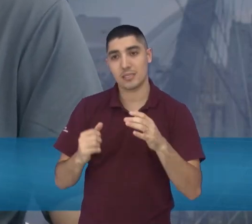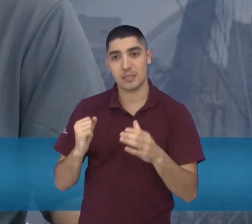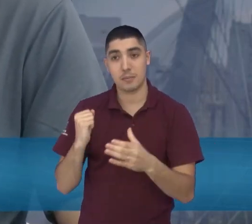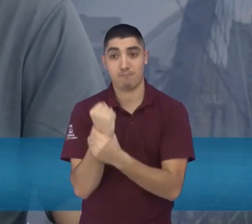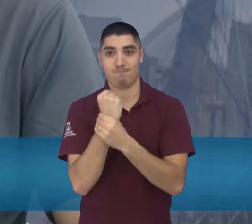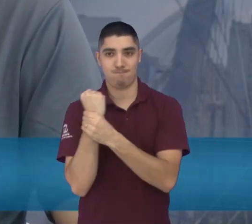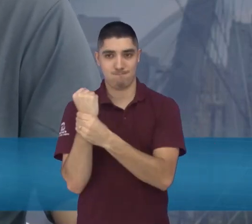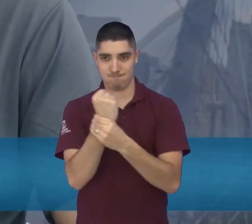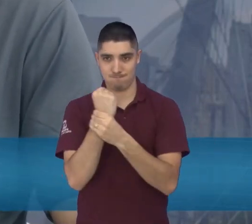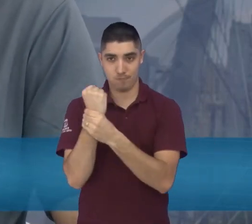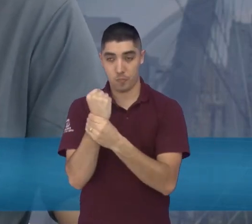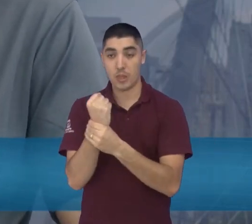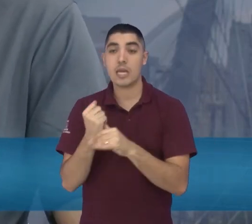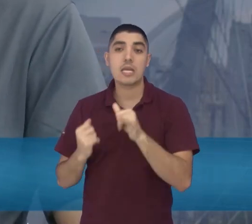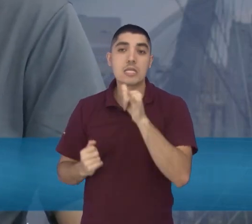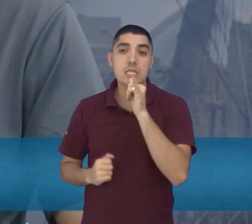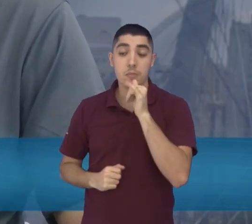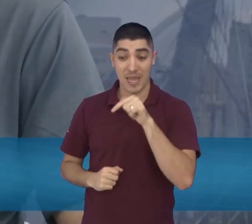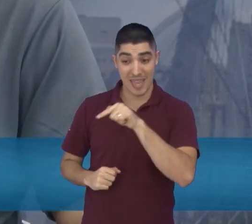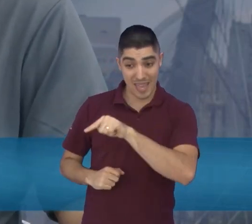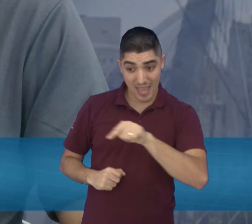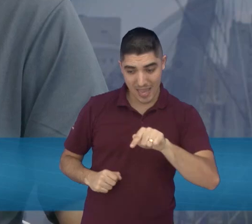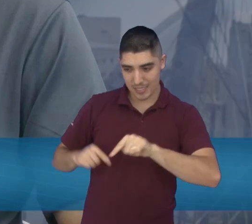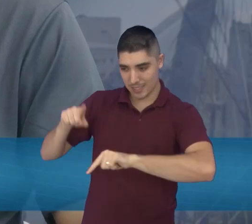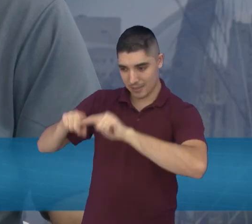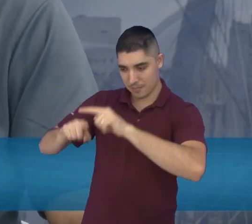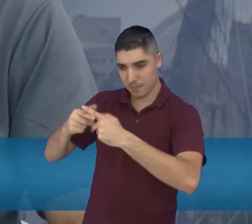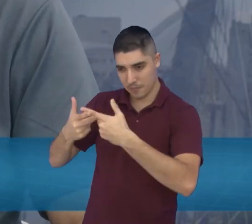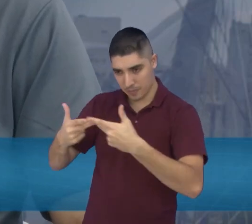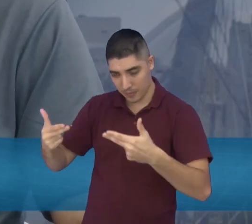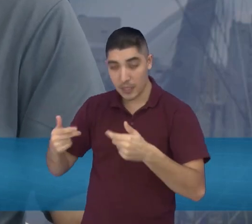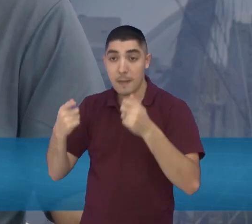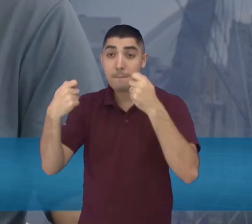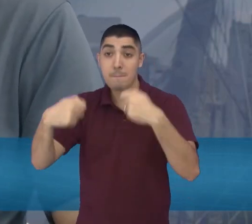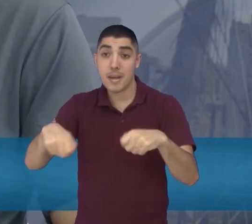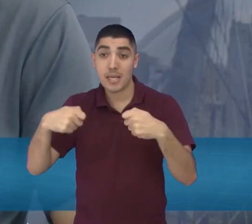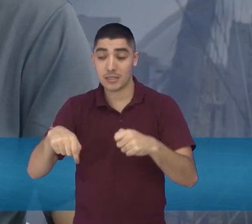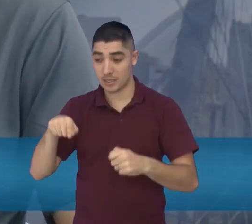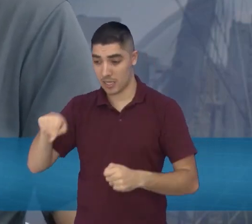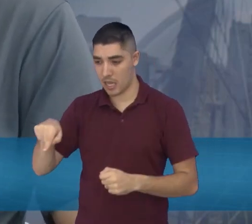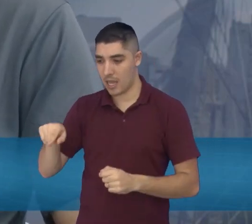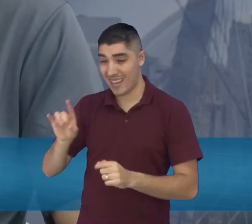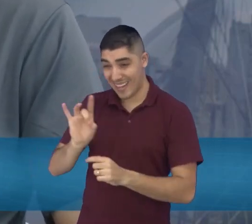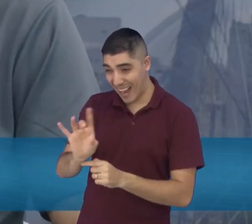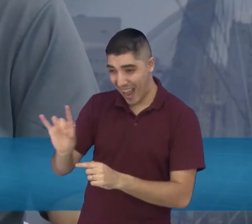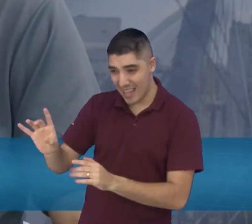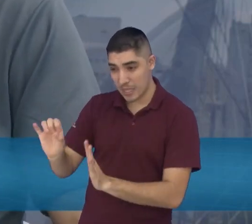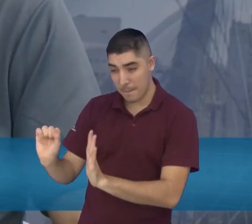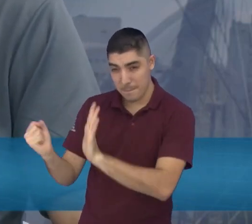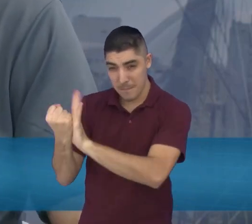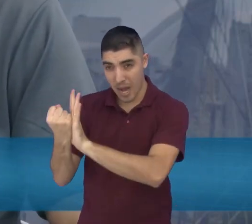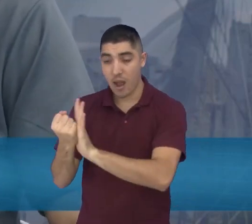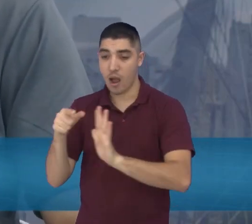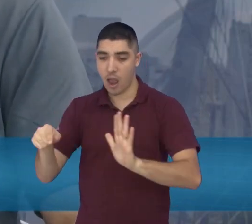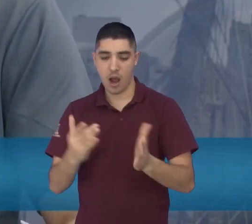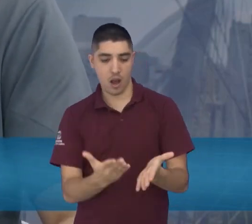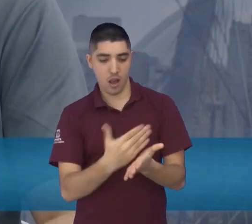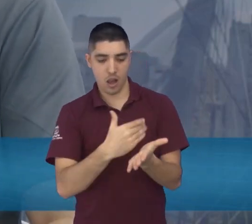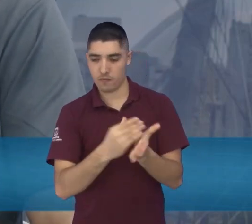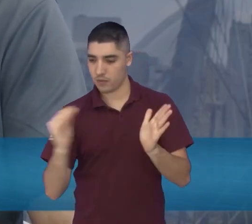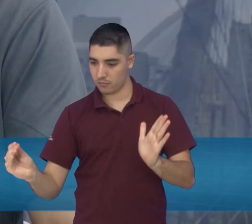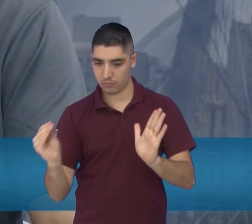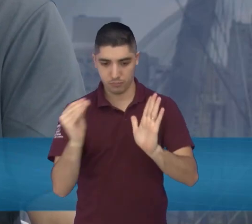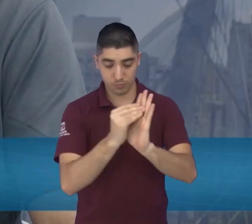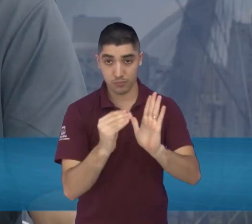tombados sejam inseridos num livro de tombo. Então, é um processo burocrático, jurídico, para